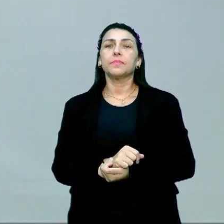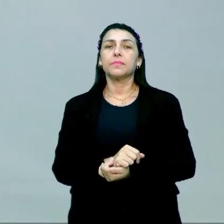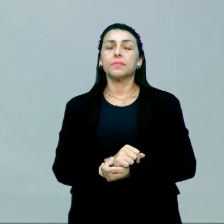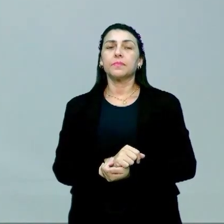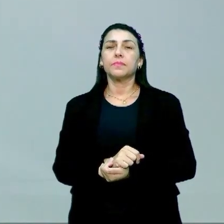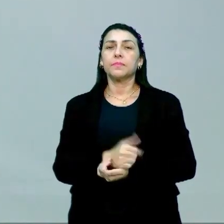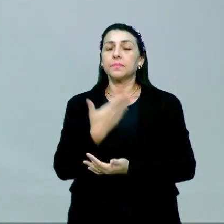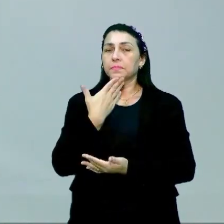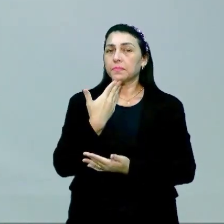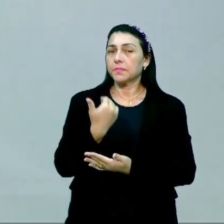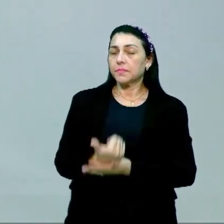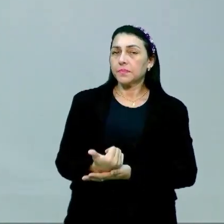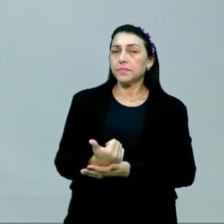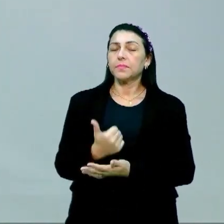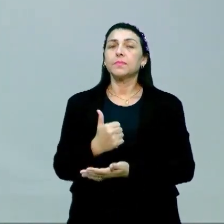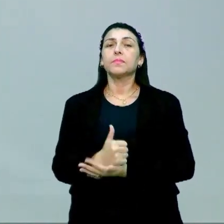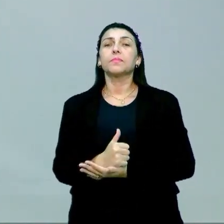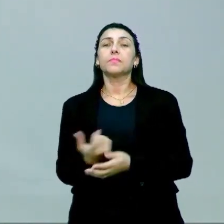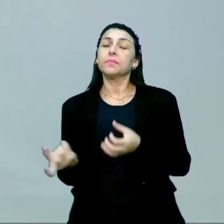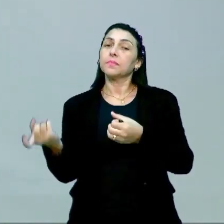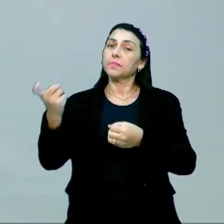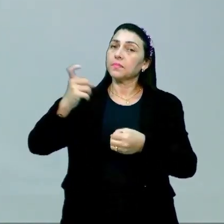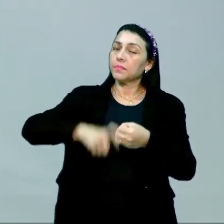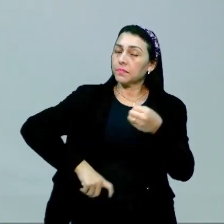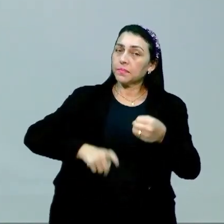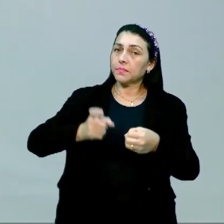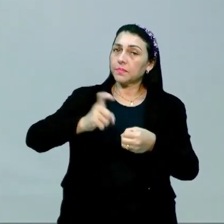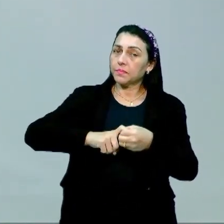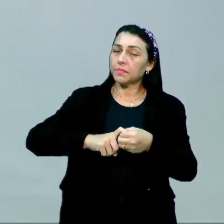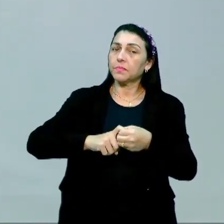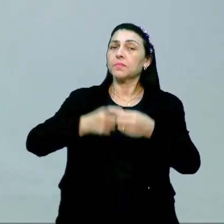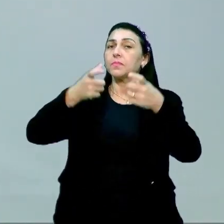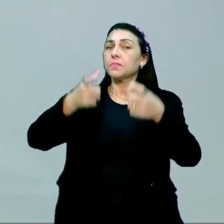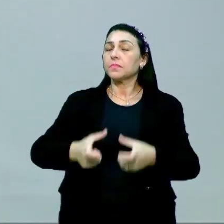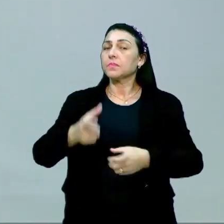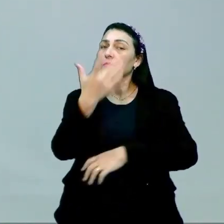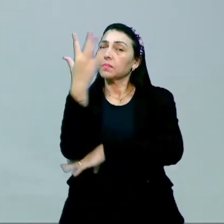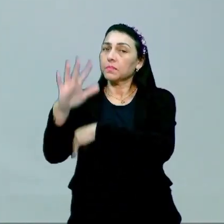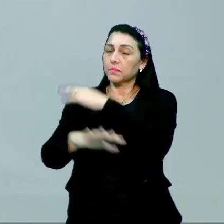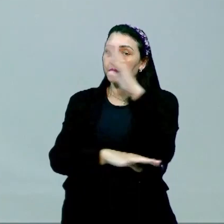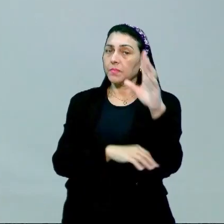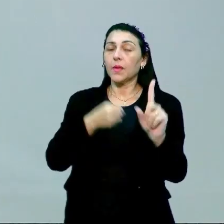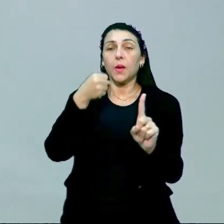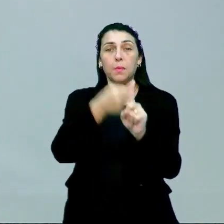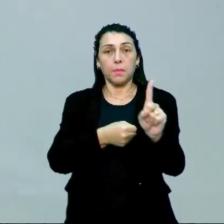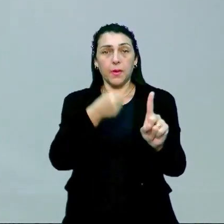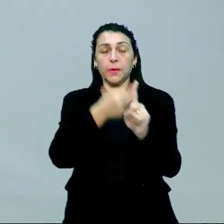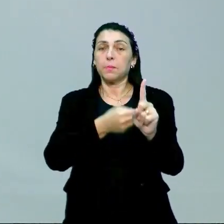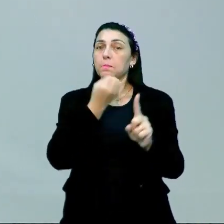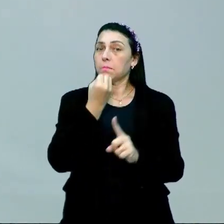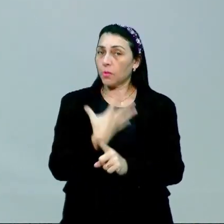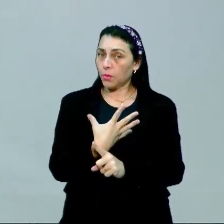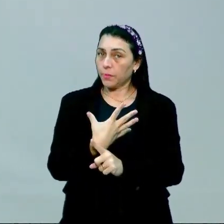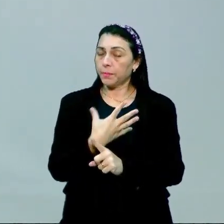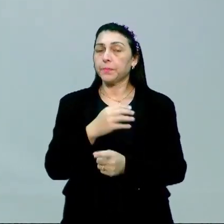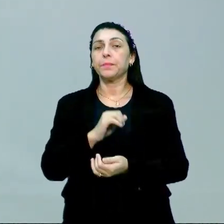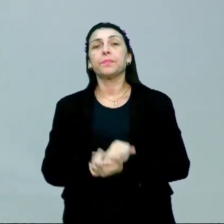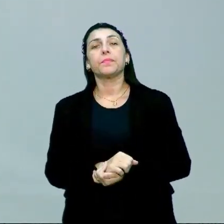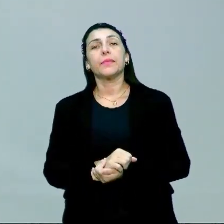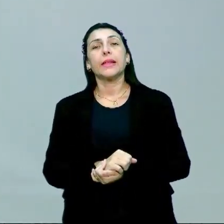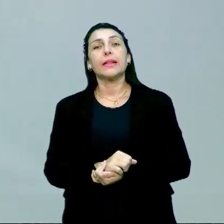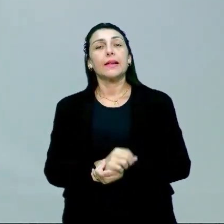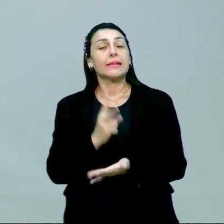propiciamos uma volta ao ambiente natural, esse é um impacto positivo. Então,